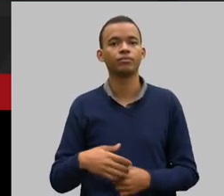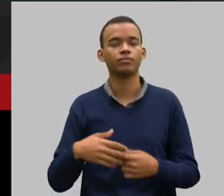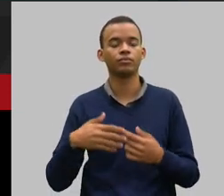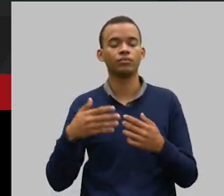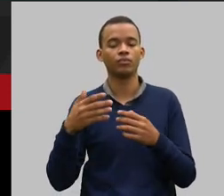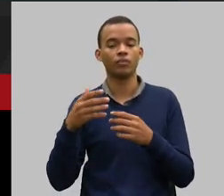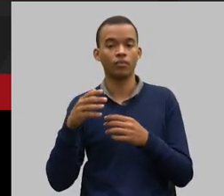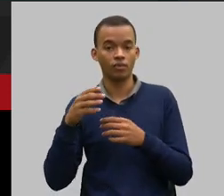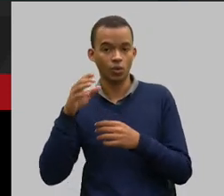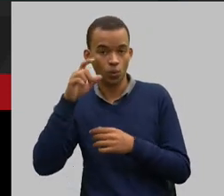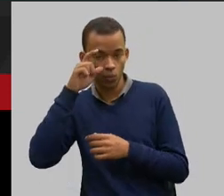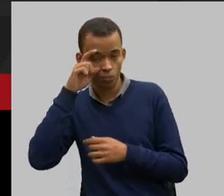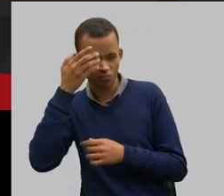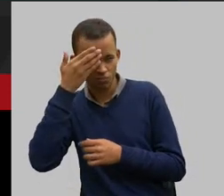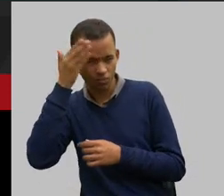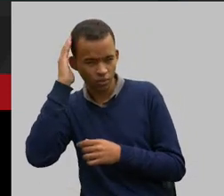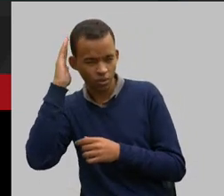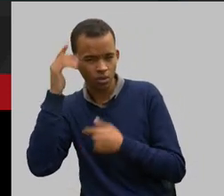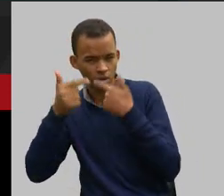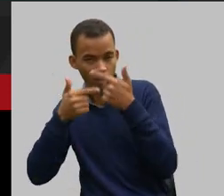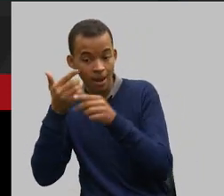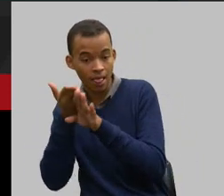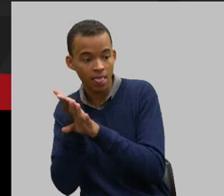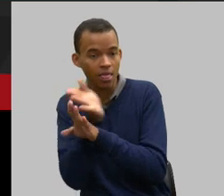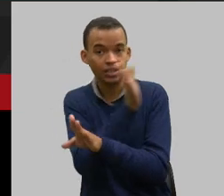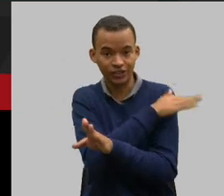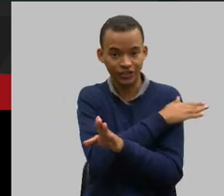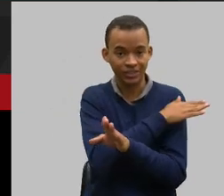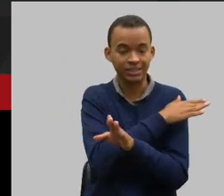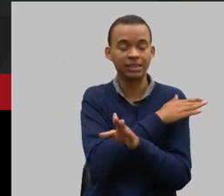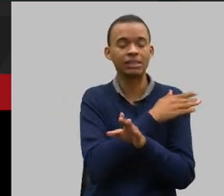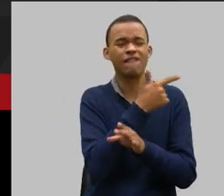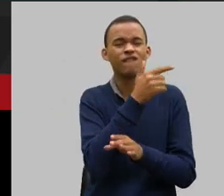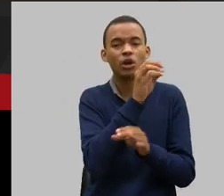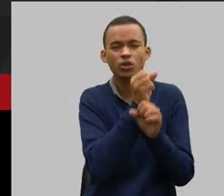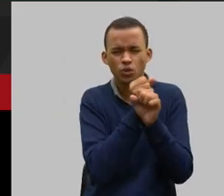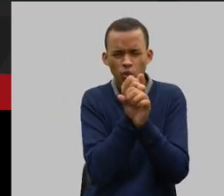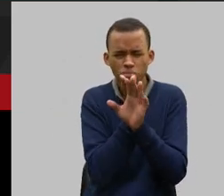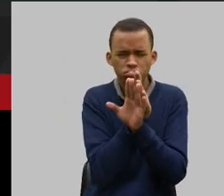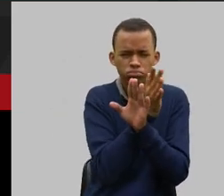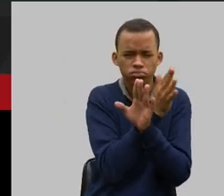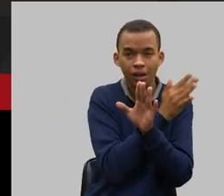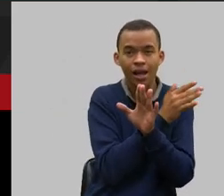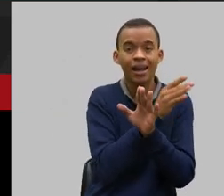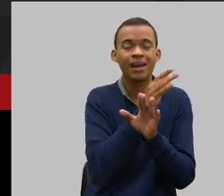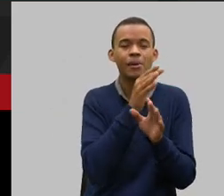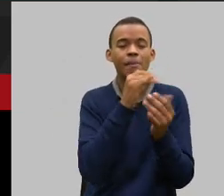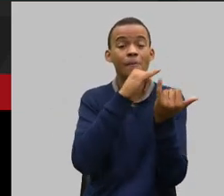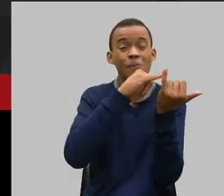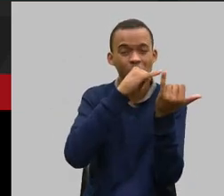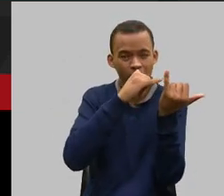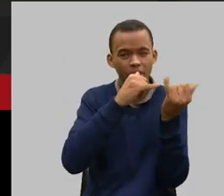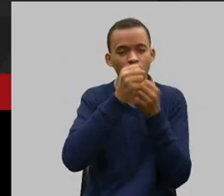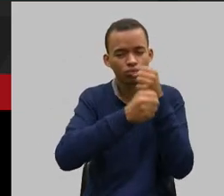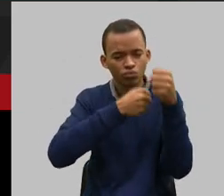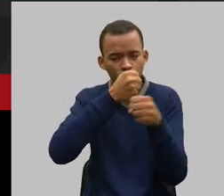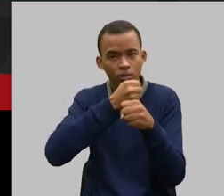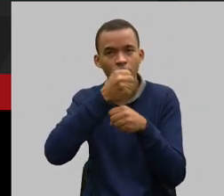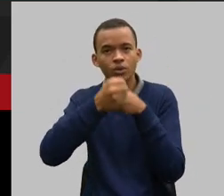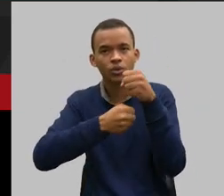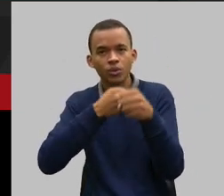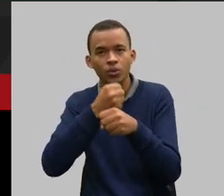a média dos últimos 20 anos era em torno de 11 bilhões de reais por ano de